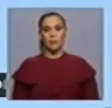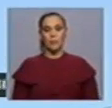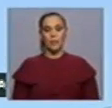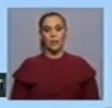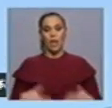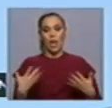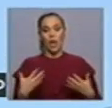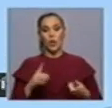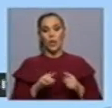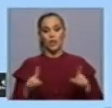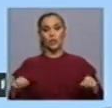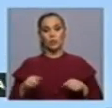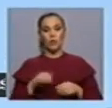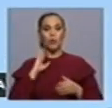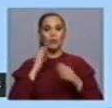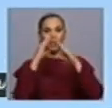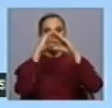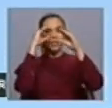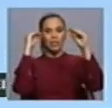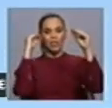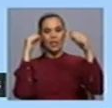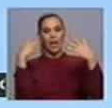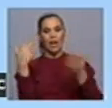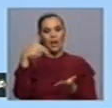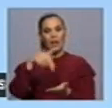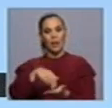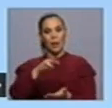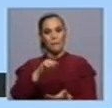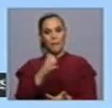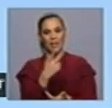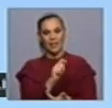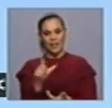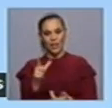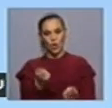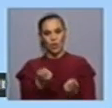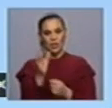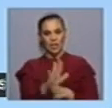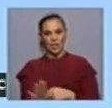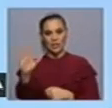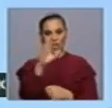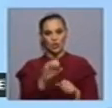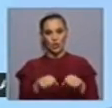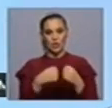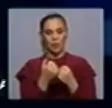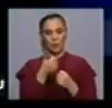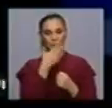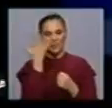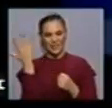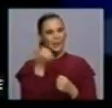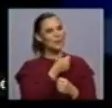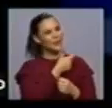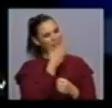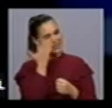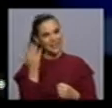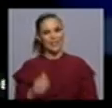Altura agora para a rubrica A Última Fronteira. Está connosco Miguel Gonçalves, o coordenador nacional da Sociedade Planetária. Bom dia, Miguel. Bom dia, Cristiano. A